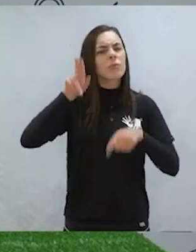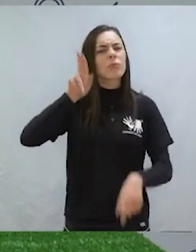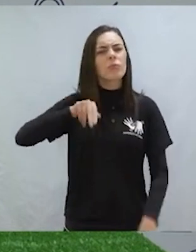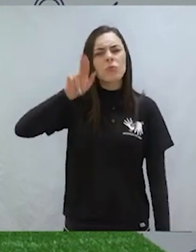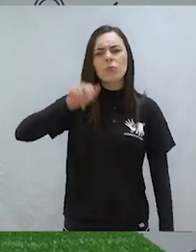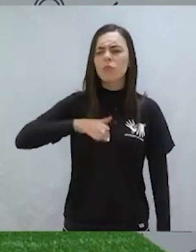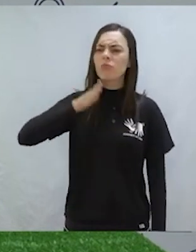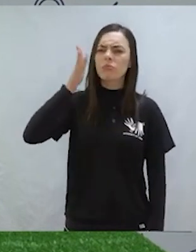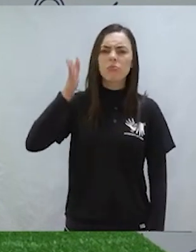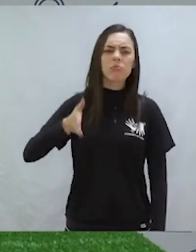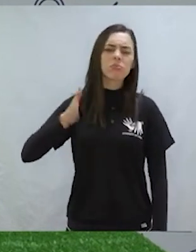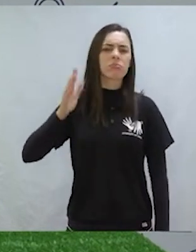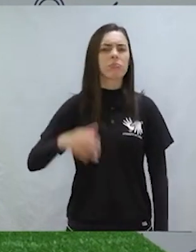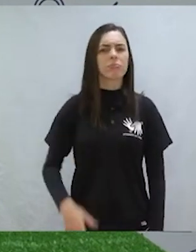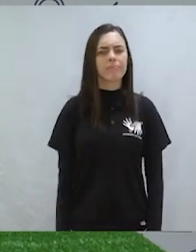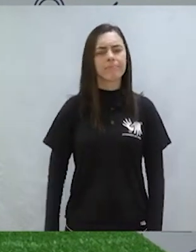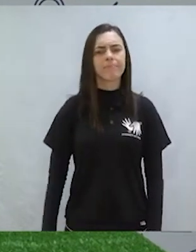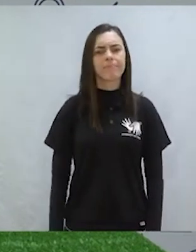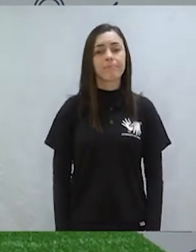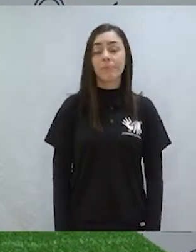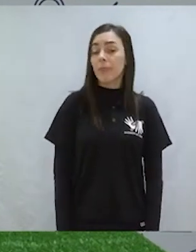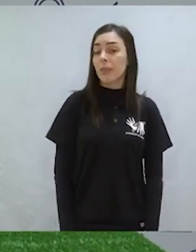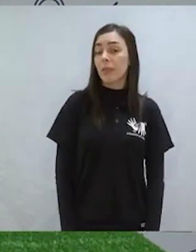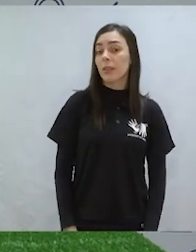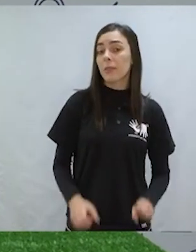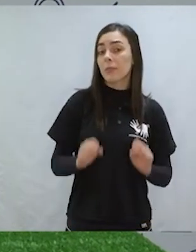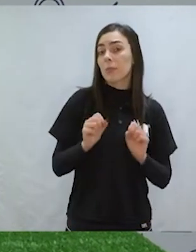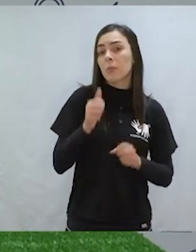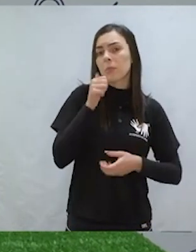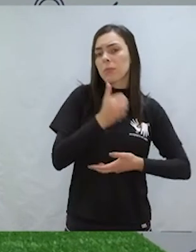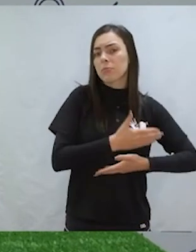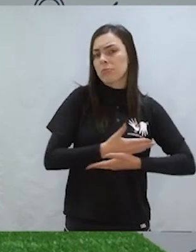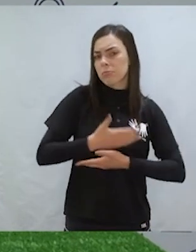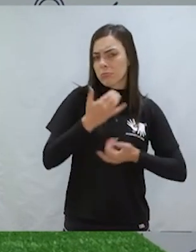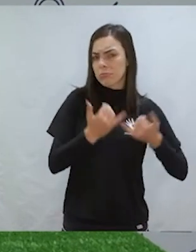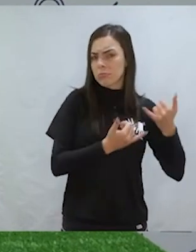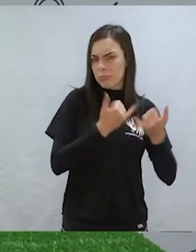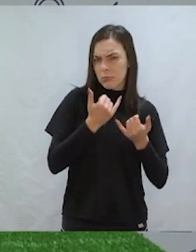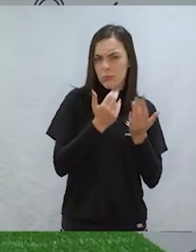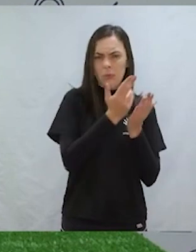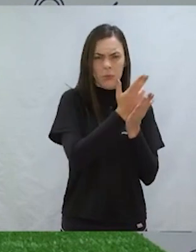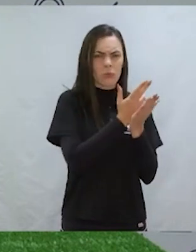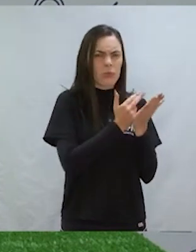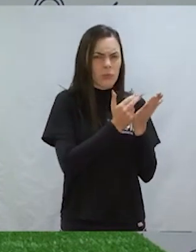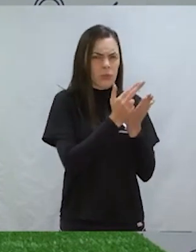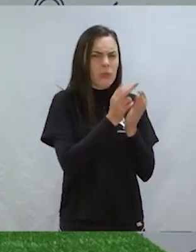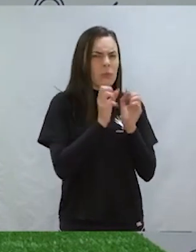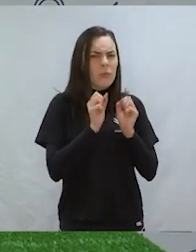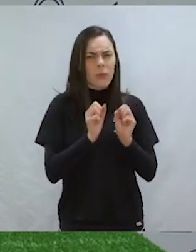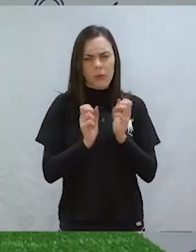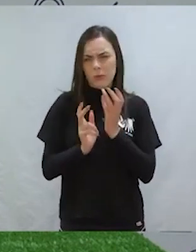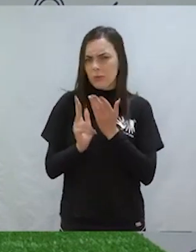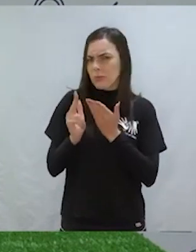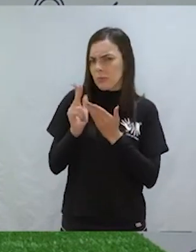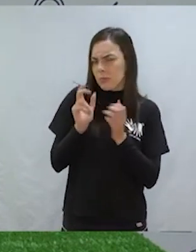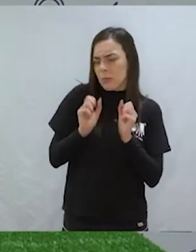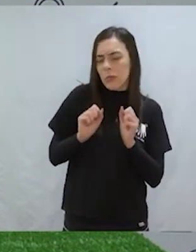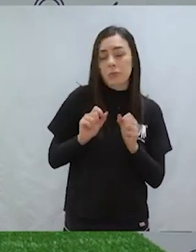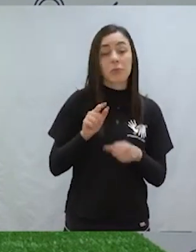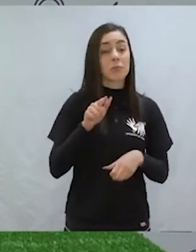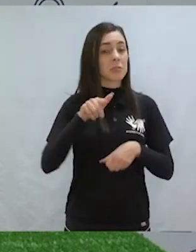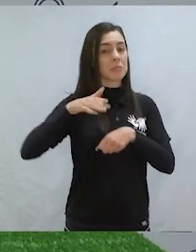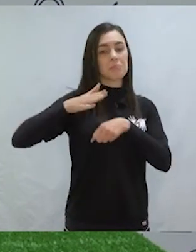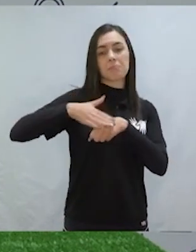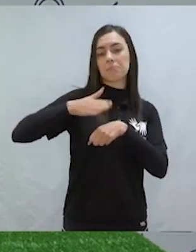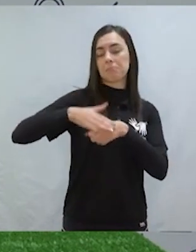um sítio, nunca fui num sítio, então acho que eu vou fazer uma boneca. Eu posso desenhar, eu posso recortar, aí é